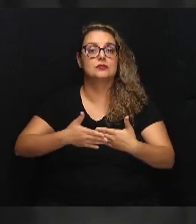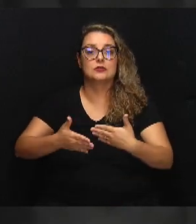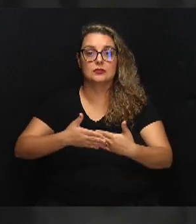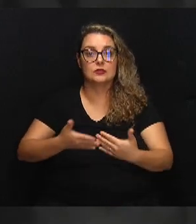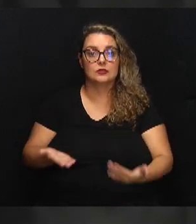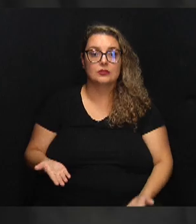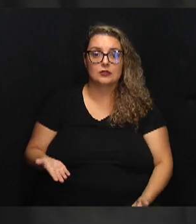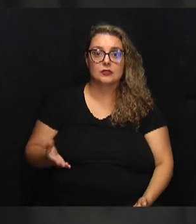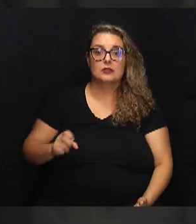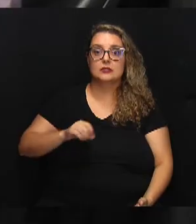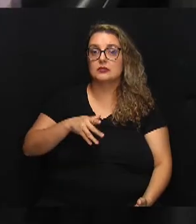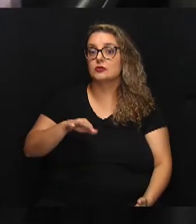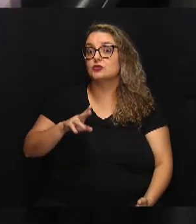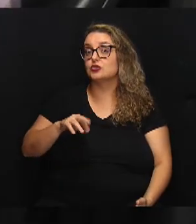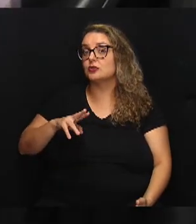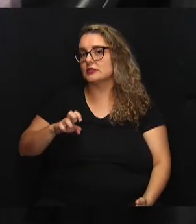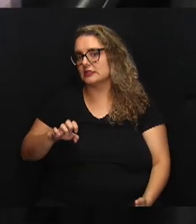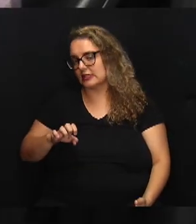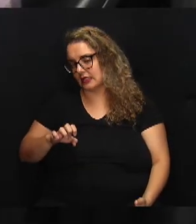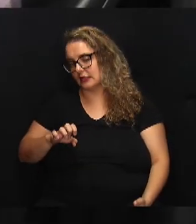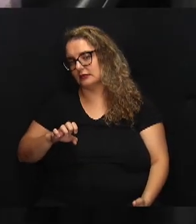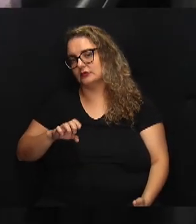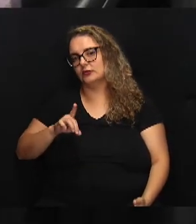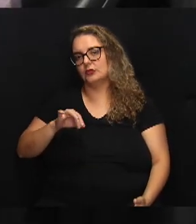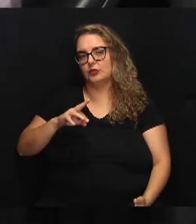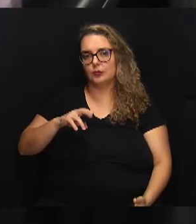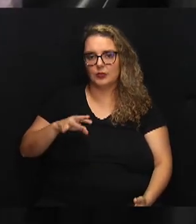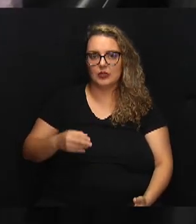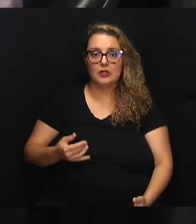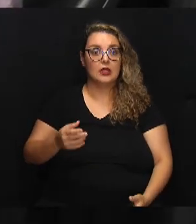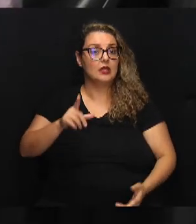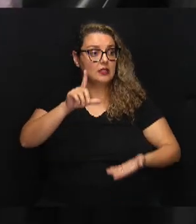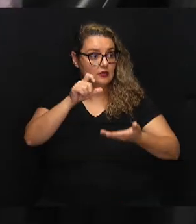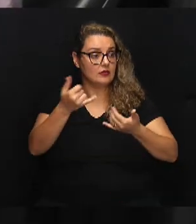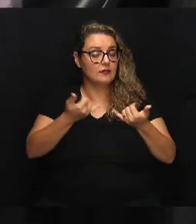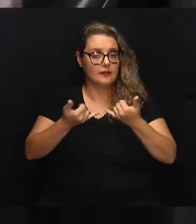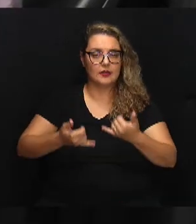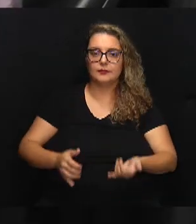umas Canvim fotos pra desse período. Campinas, Vamos ver né? que você nos conta. Vamos ver.